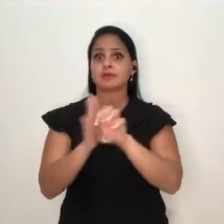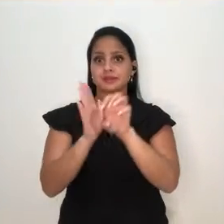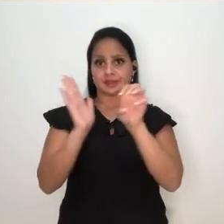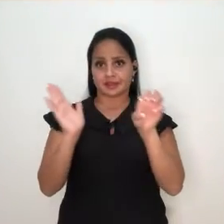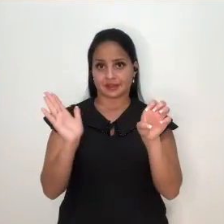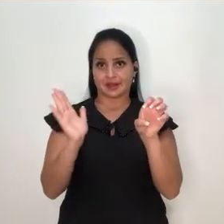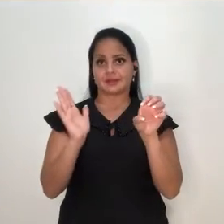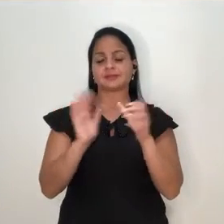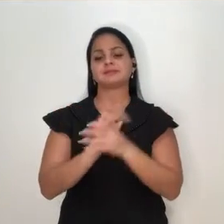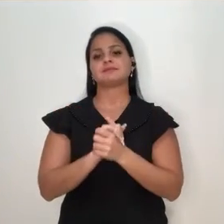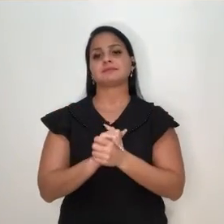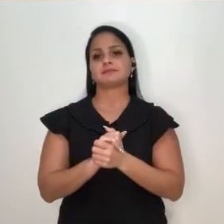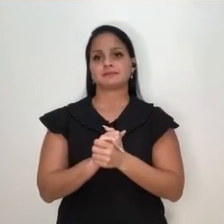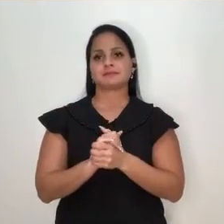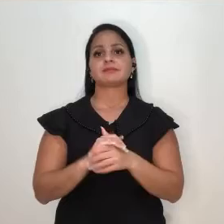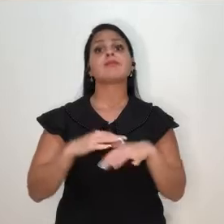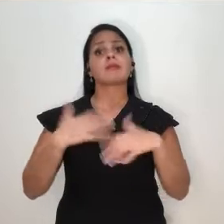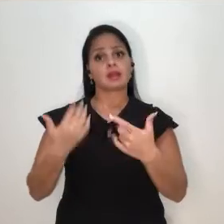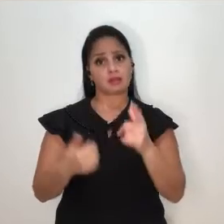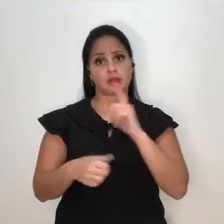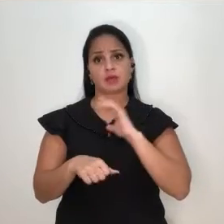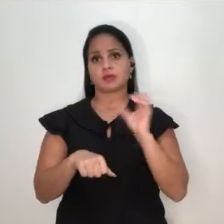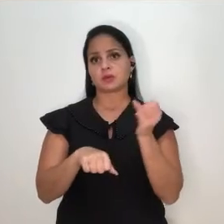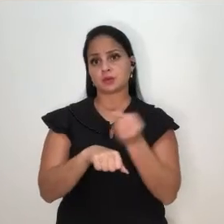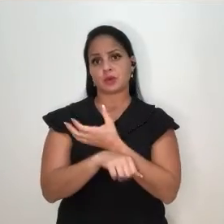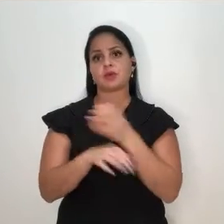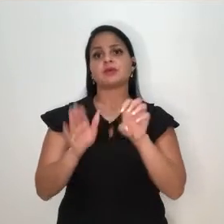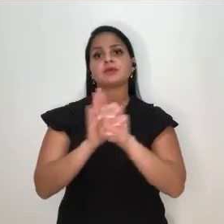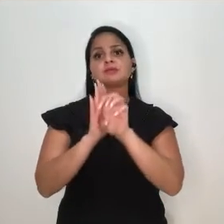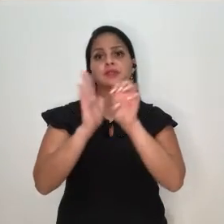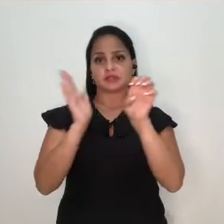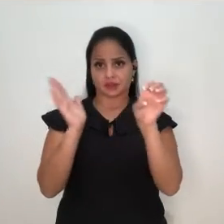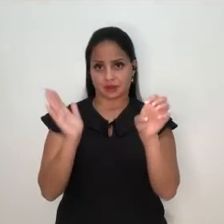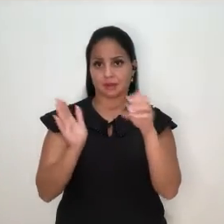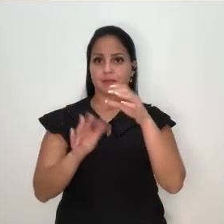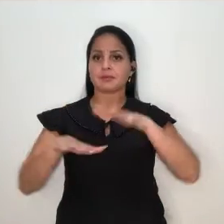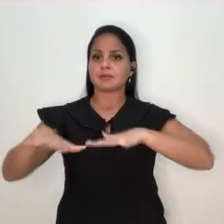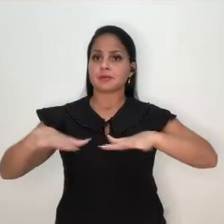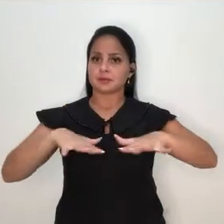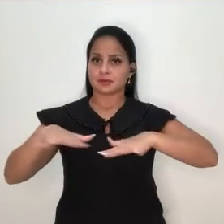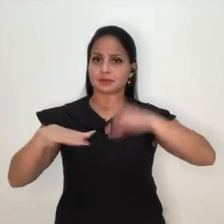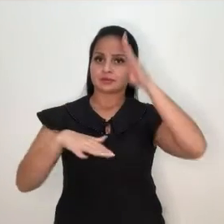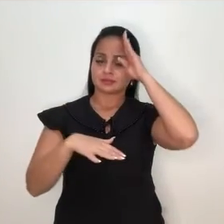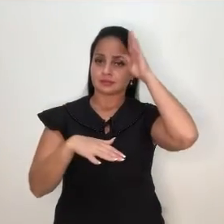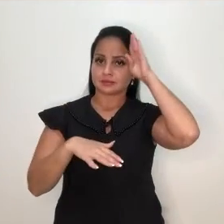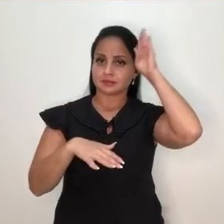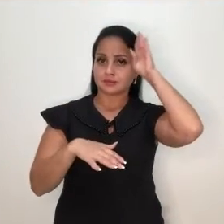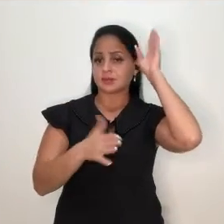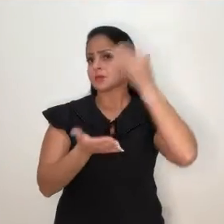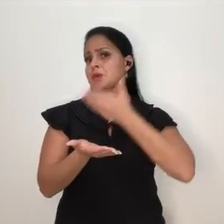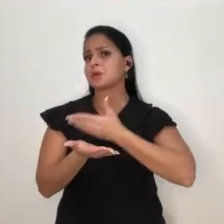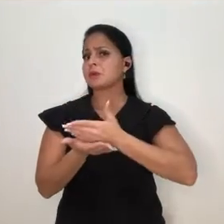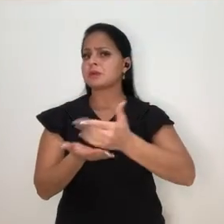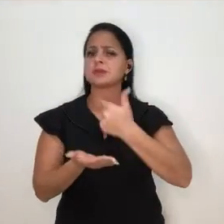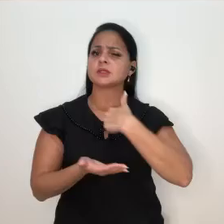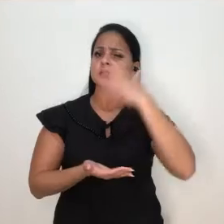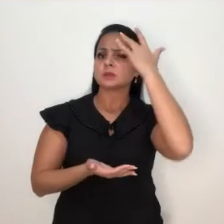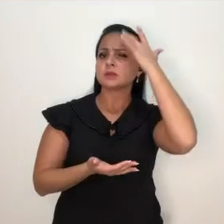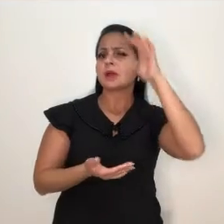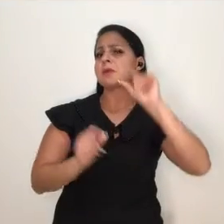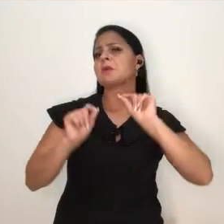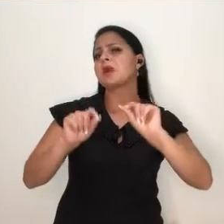edital, e nisso saiu o edital para mobilidade acadêmica. De início eu não sabia do